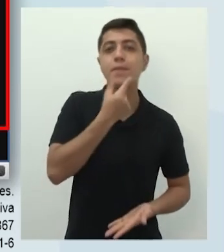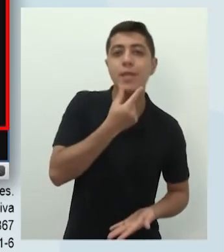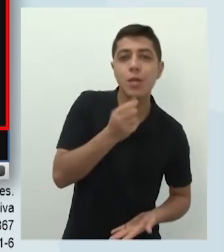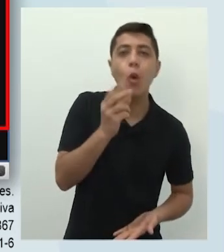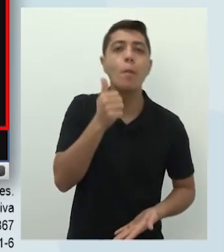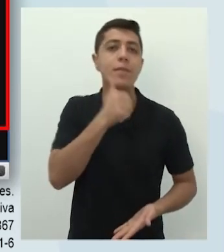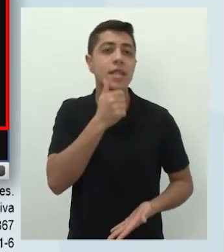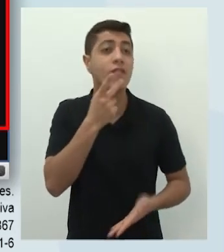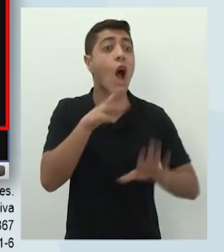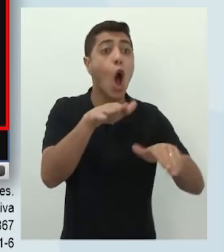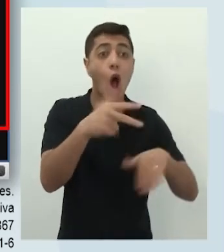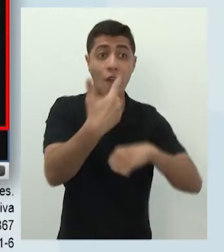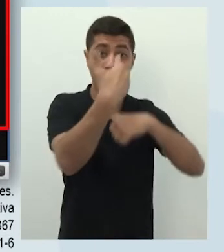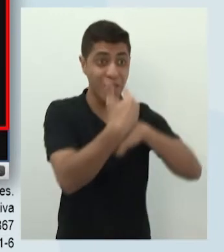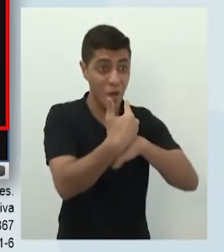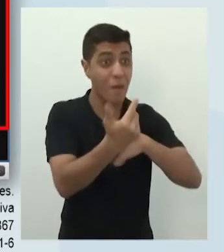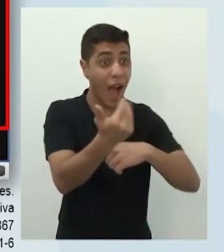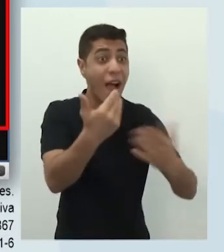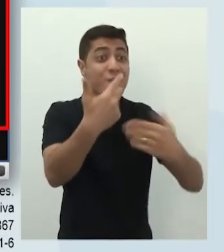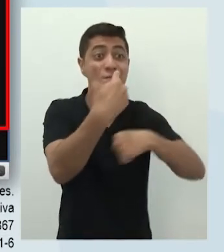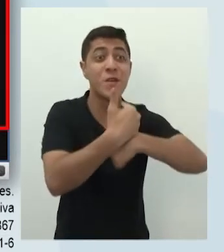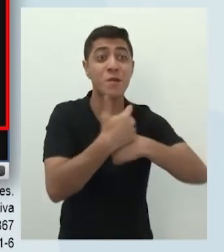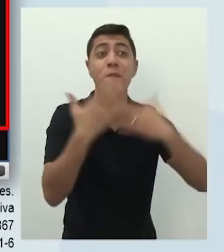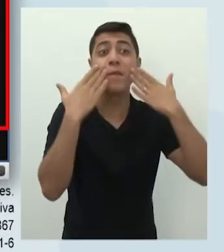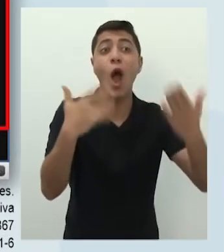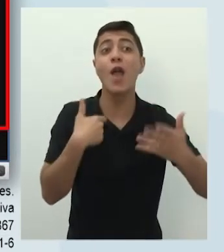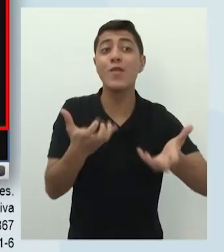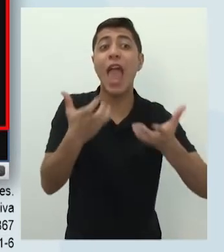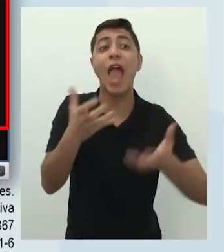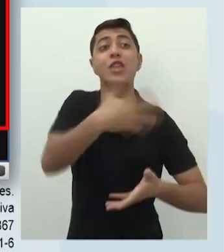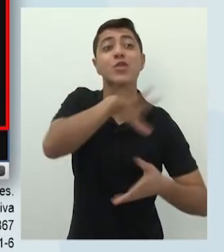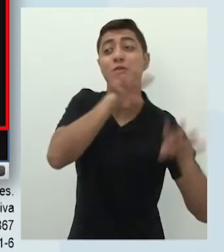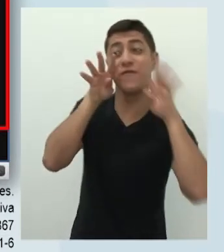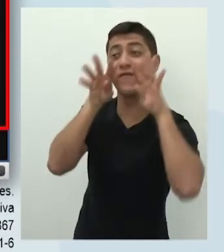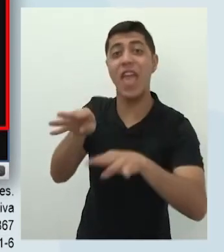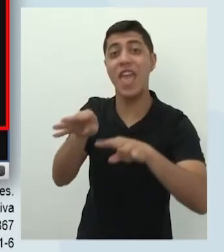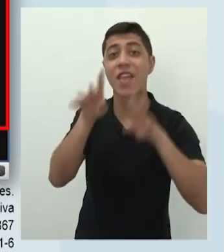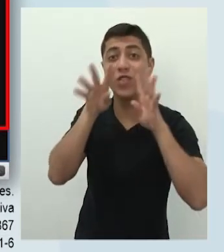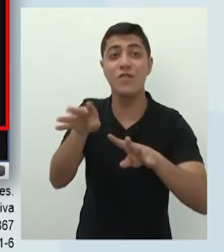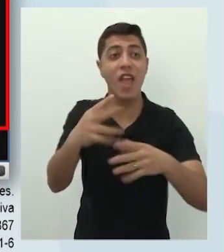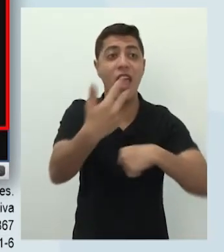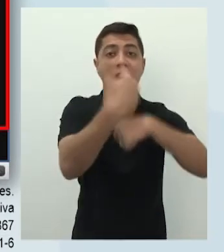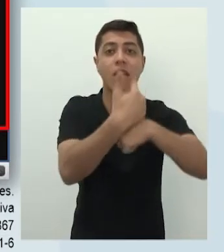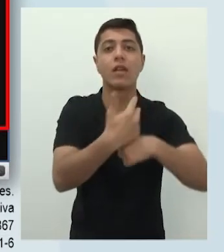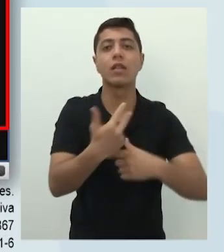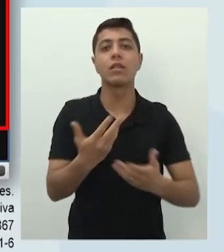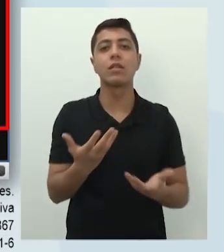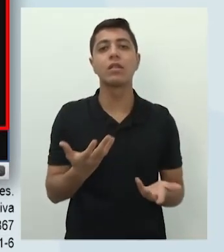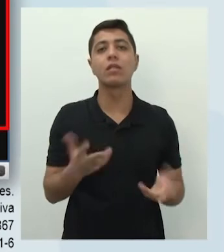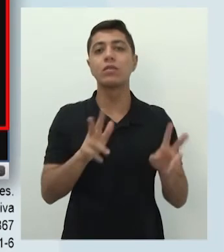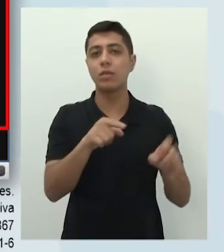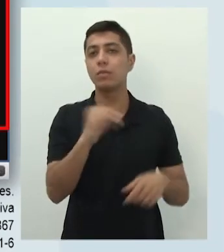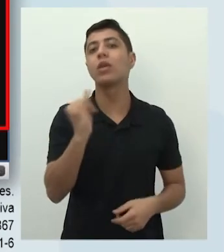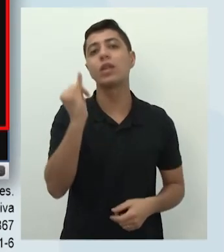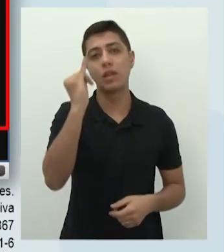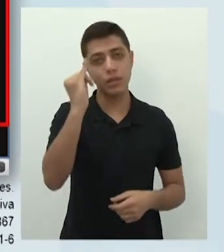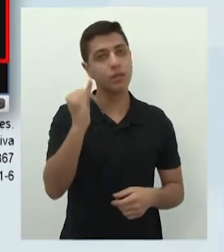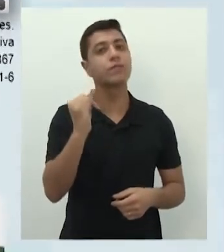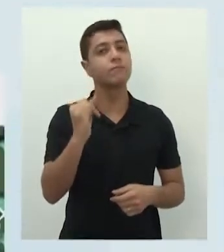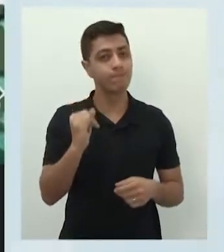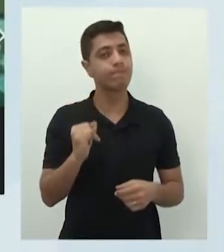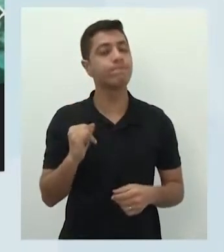adolescente, cultura juvenil de jogo secreto também sempre existiu, só que o que tem de novo aqui? O que tem de novo é isso aqui, ó, que está em vermelhinho